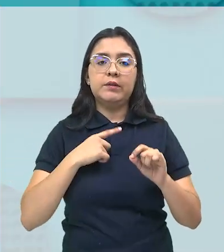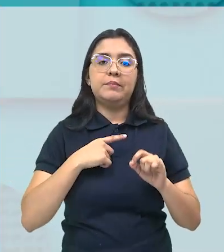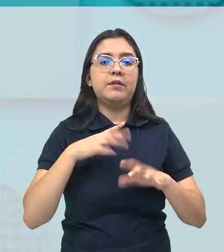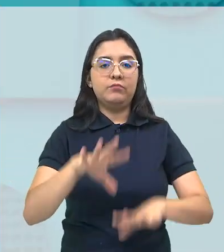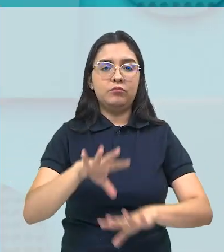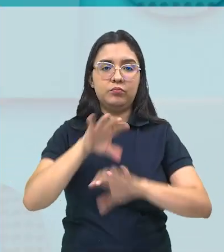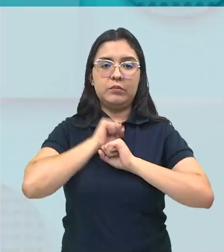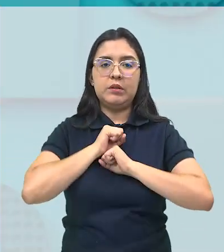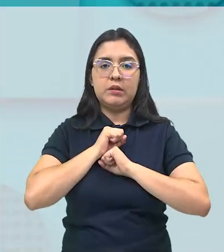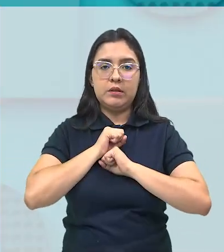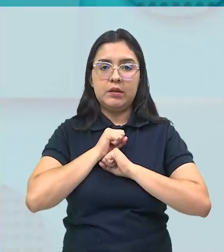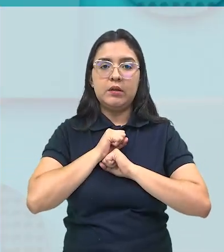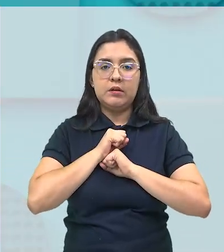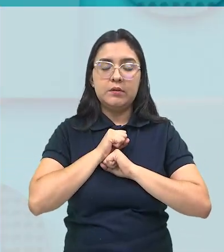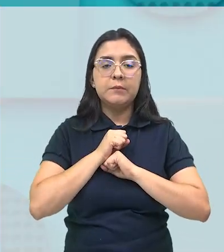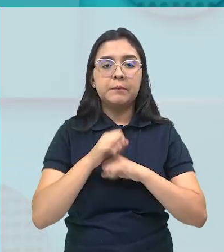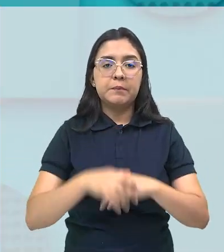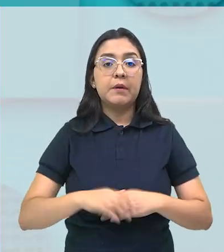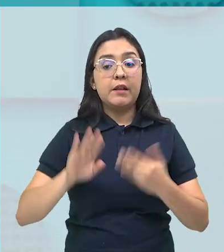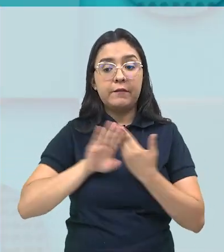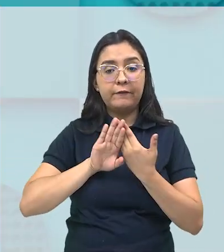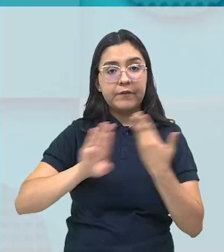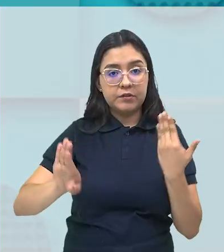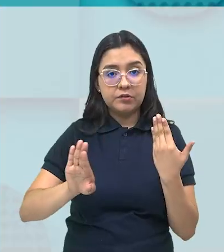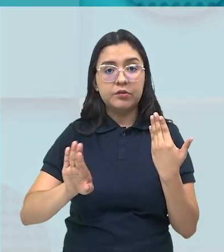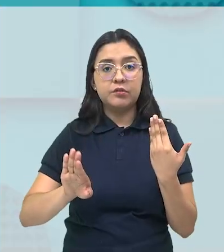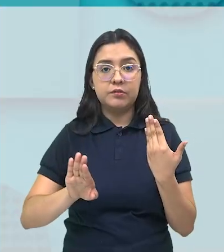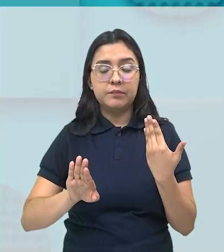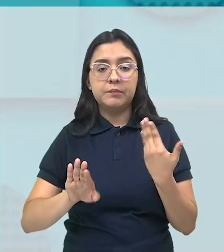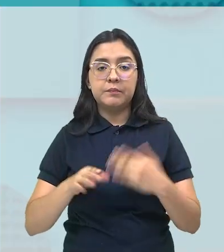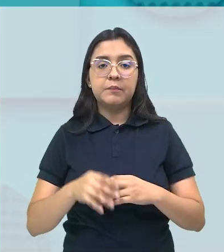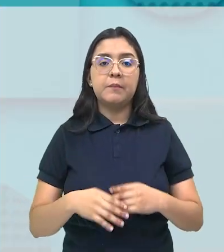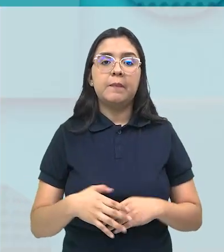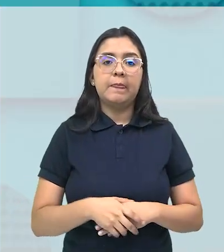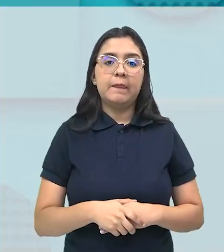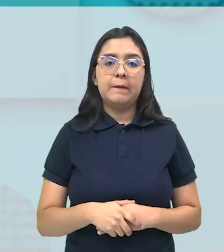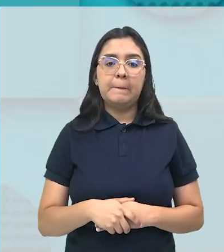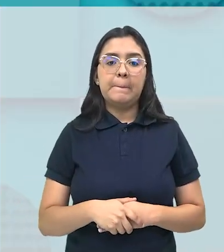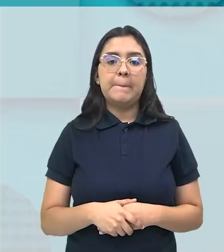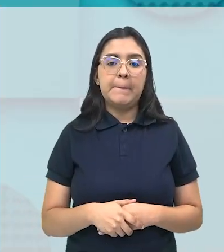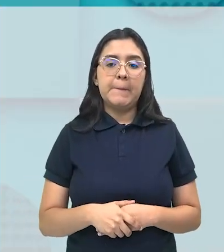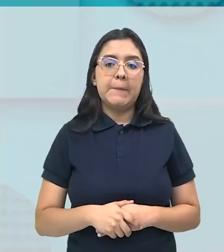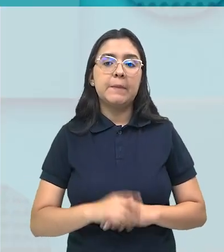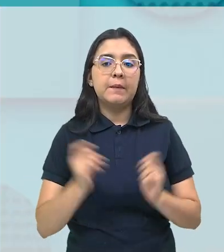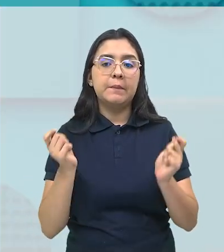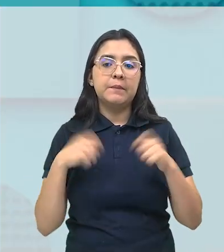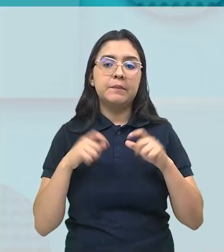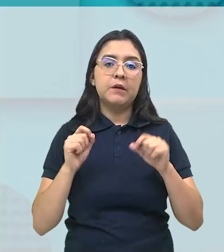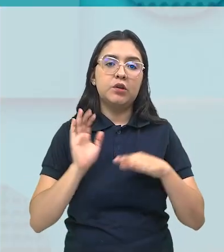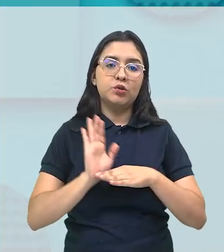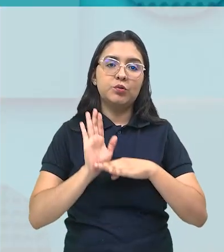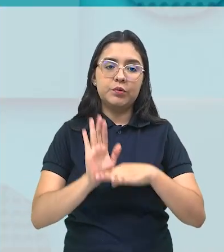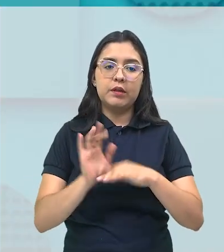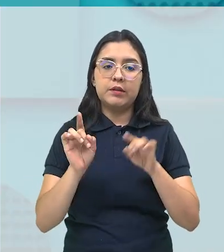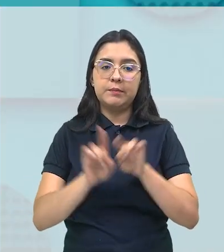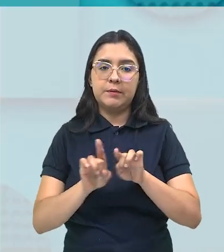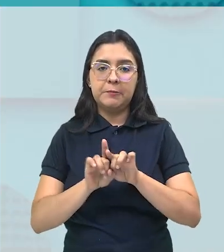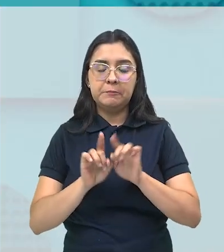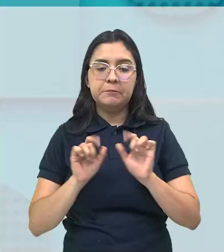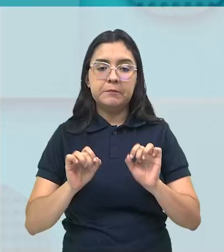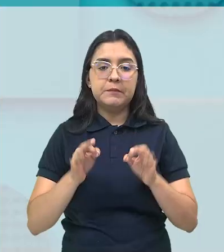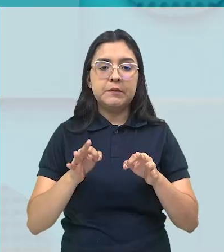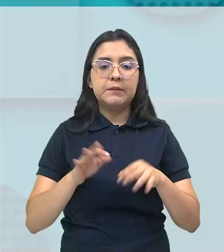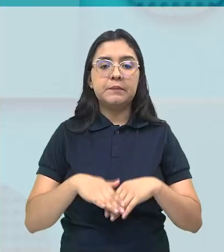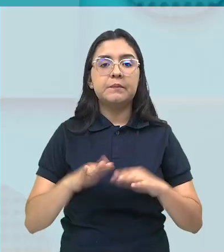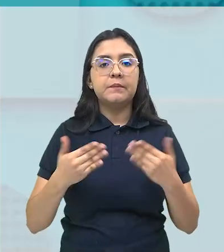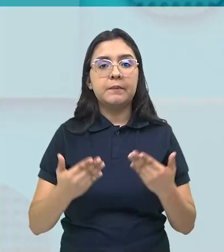de eletricidade para poder afastar essa pessoa da fonte de energia e poder ajudá-la com primeiros socorros, tá